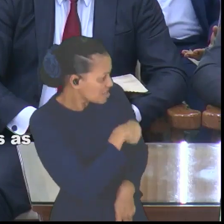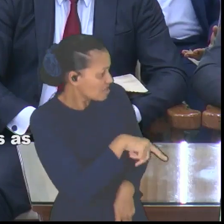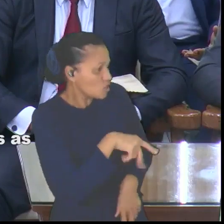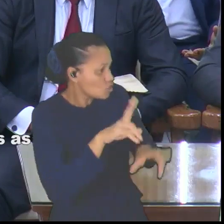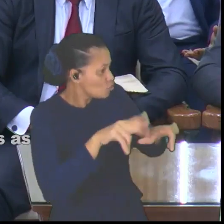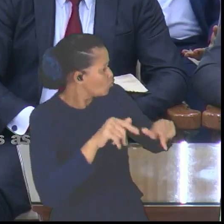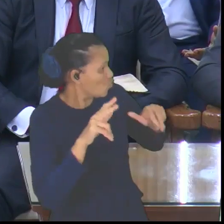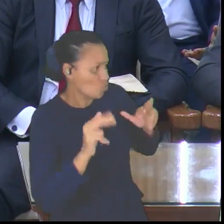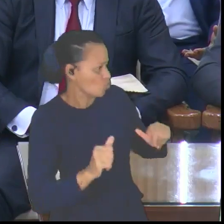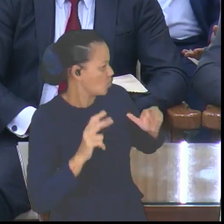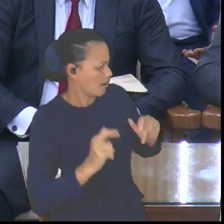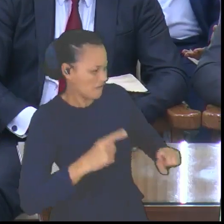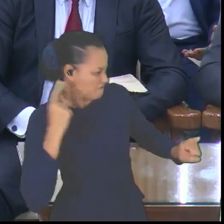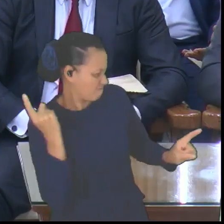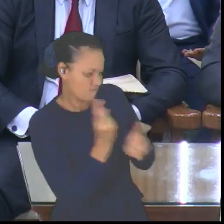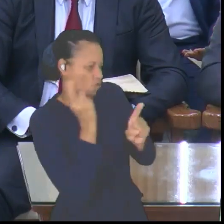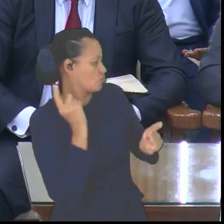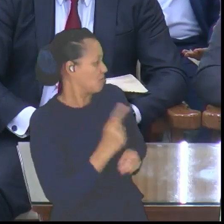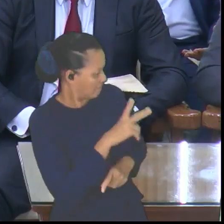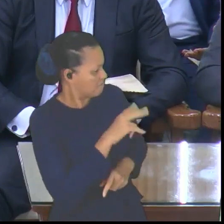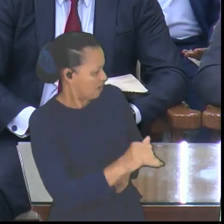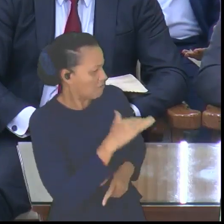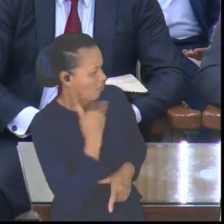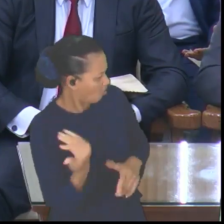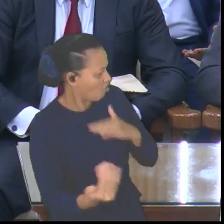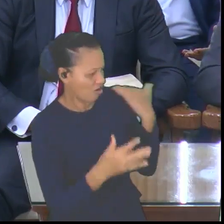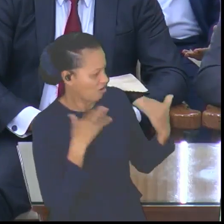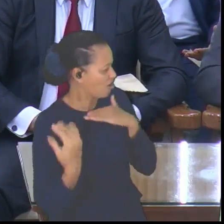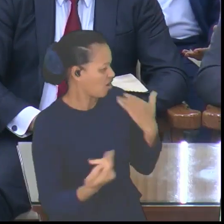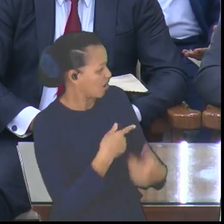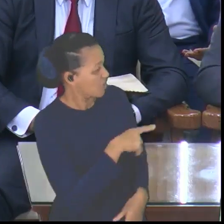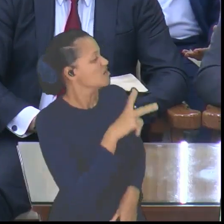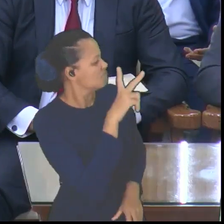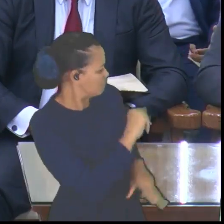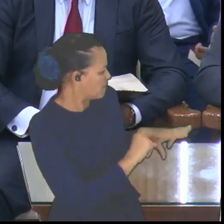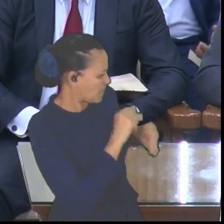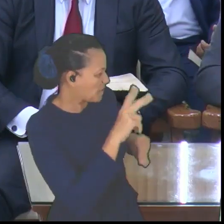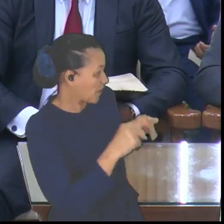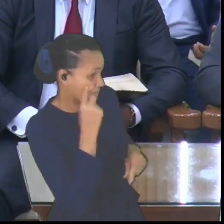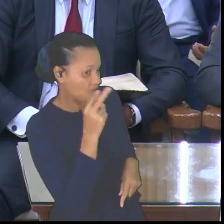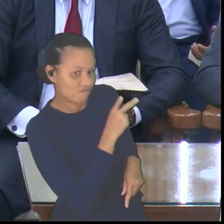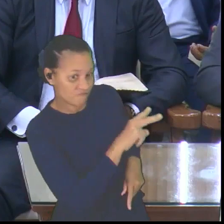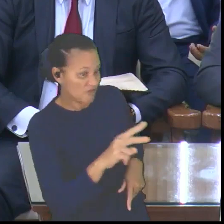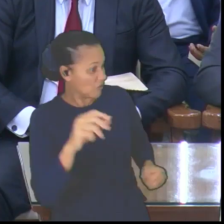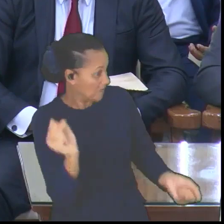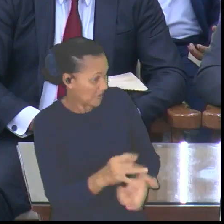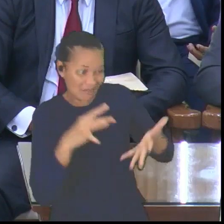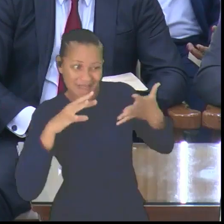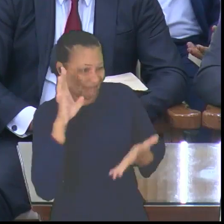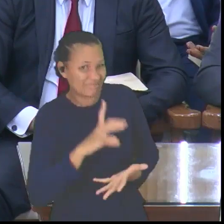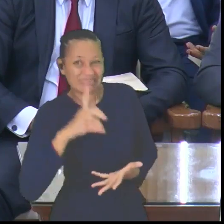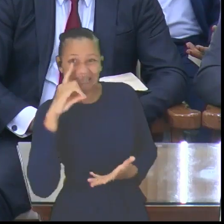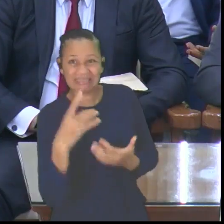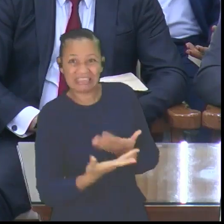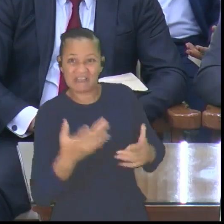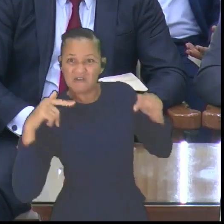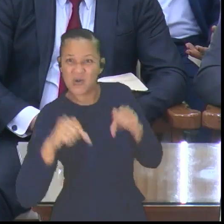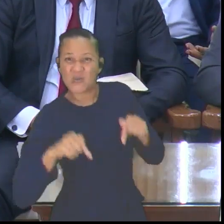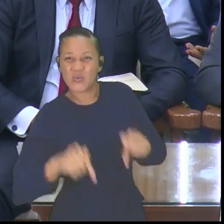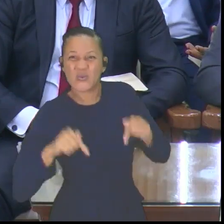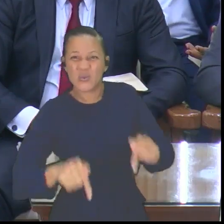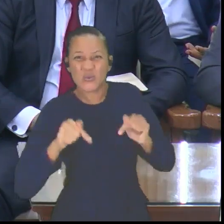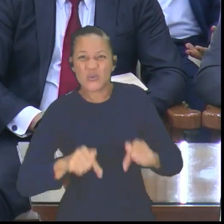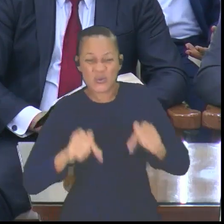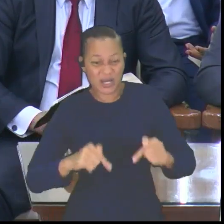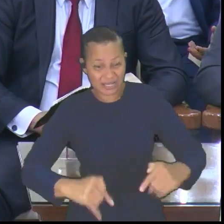nunca mais vocês verão. Vocês vão se calar com o que Deus irá fazer aqui